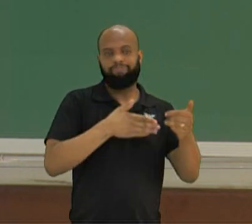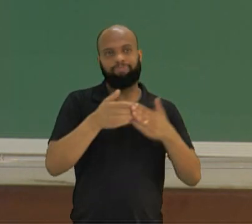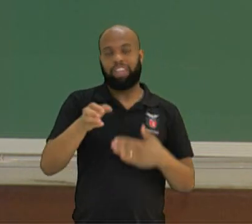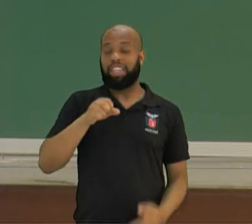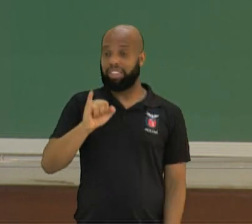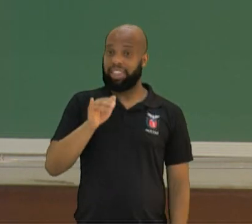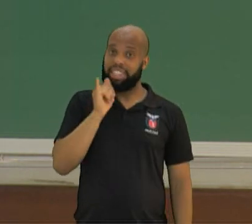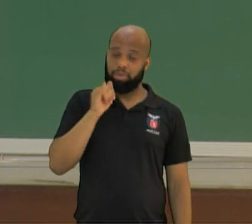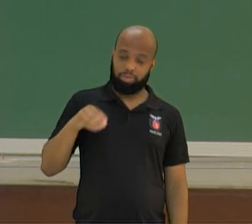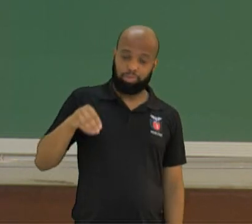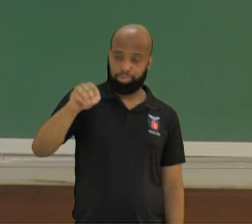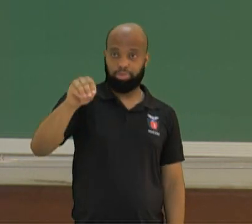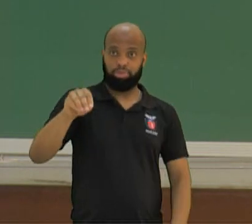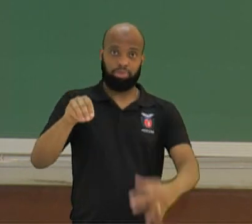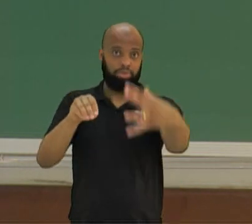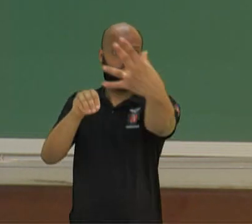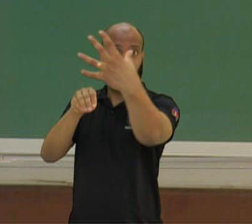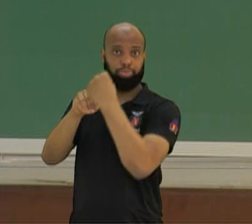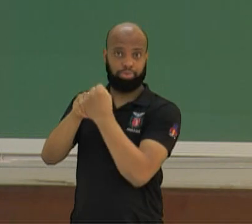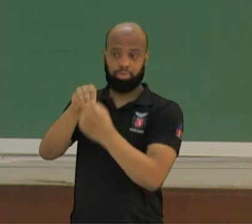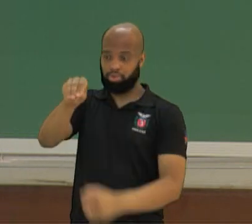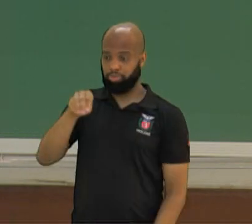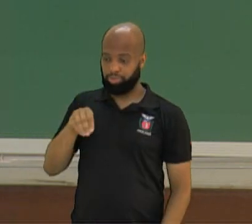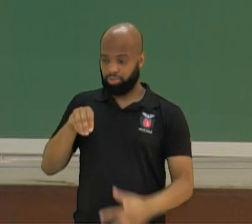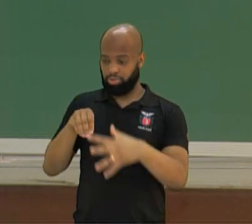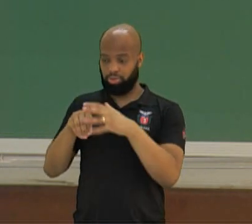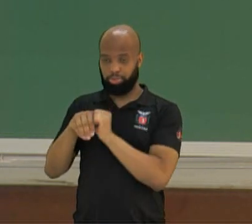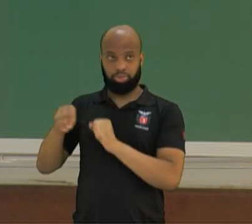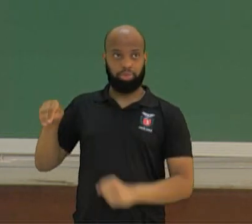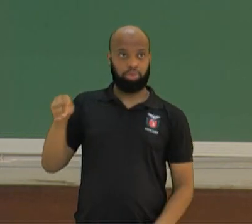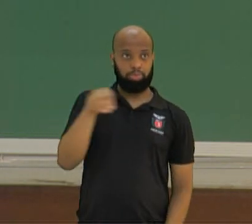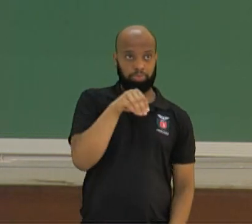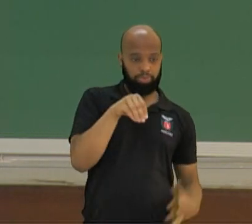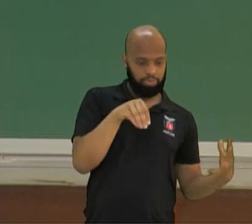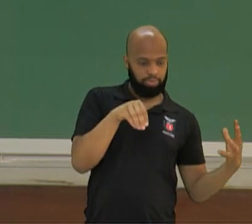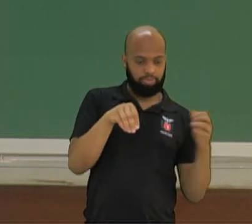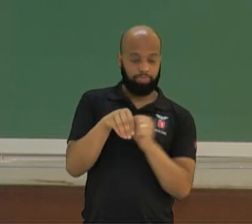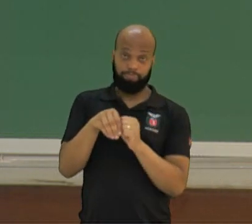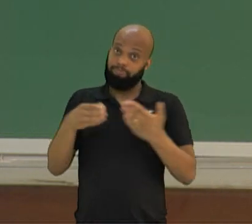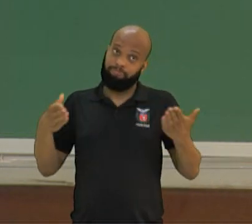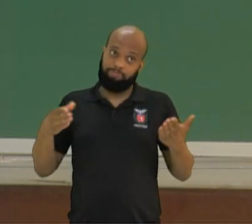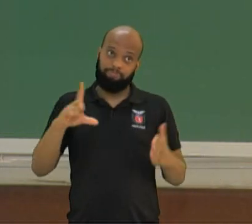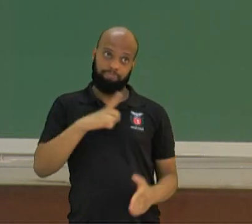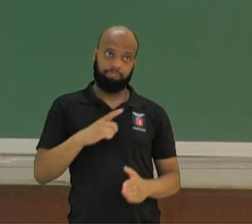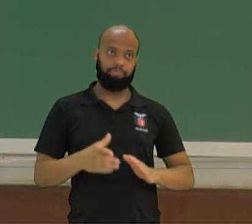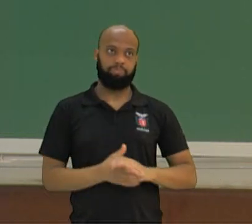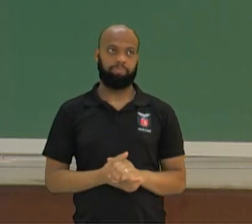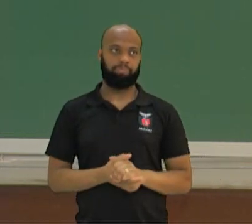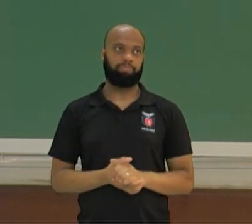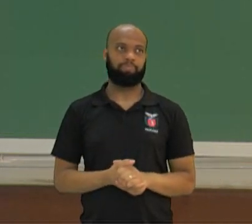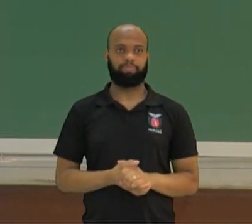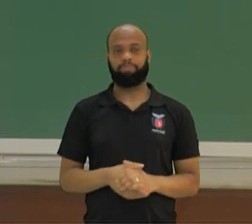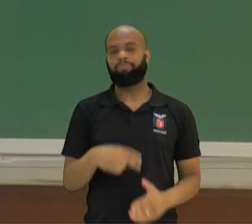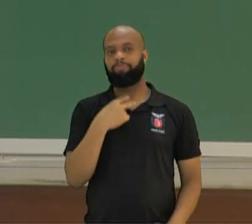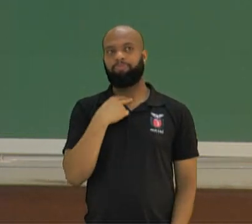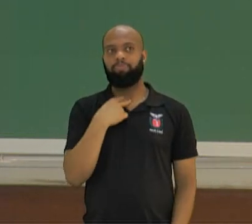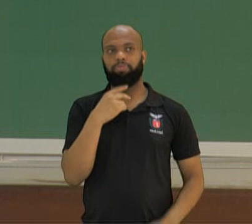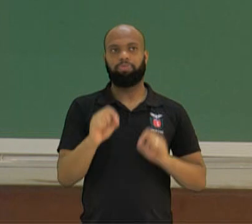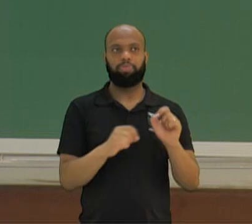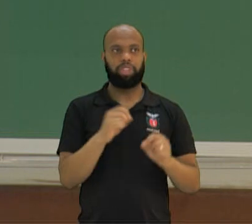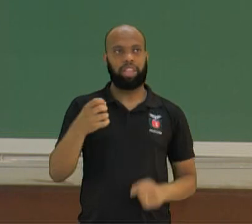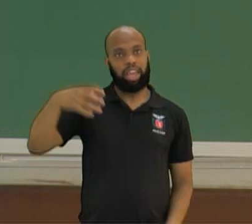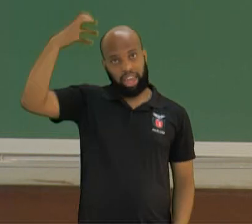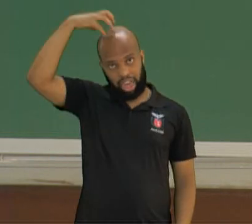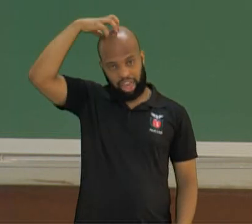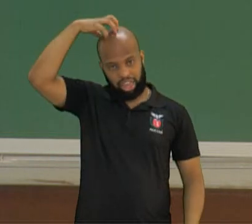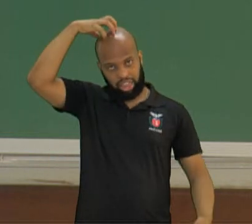gente fuja aqui com o rei, tentando fazer essa fuga, ele ficaria próximo desse rei aqui, adversário, e eu não posso colocar um rei ao lado de